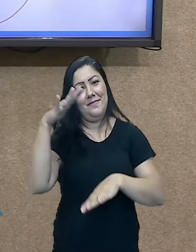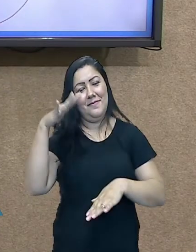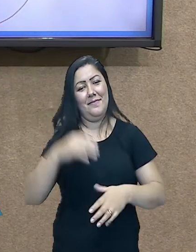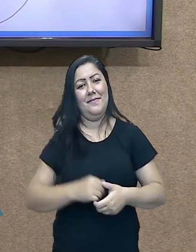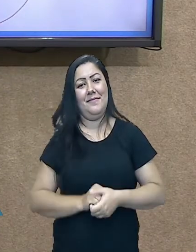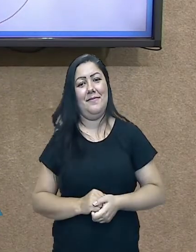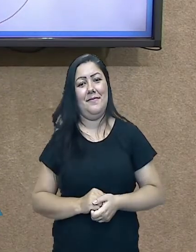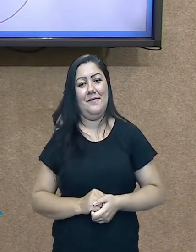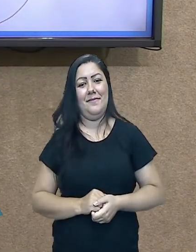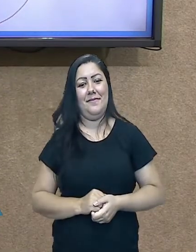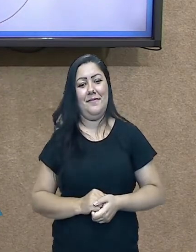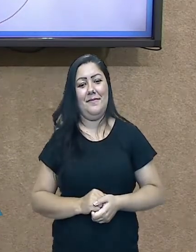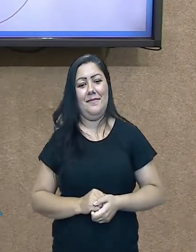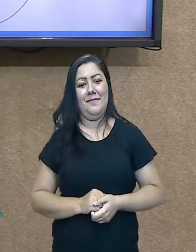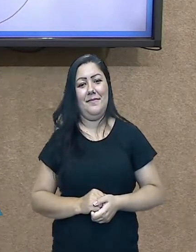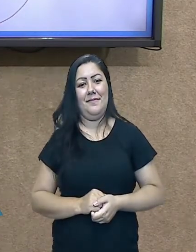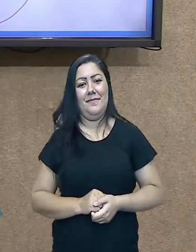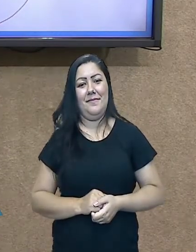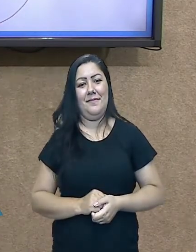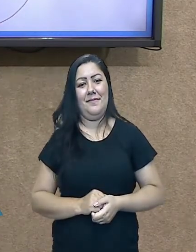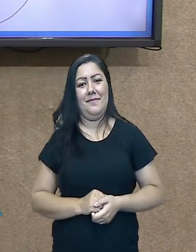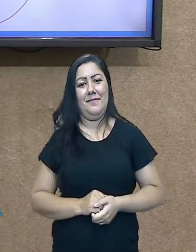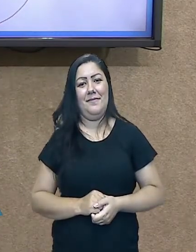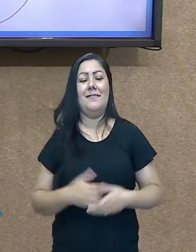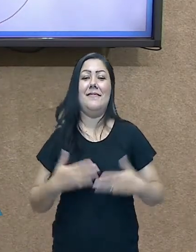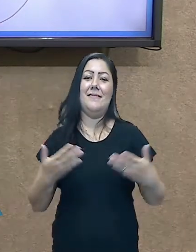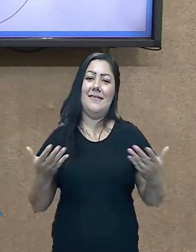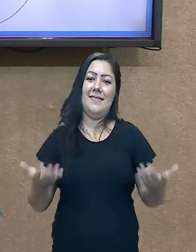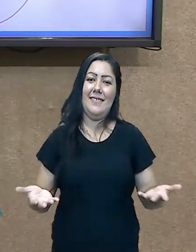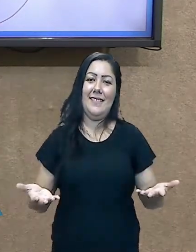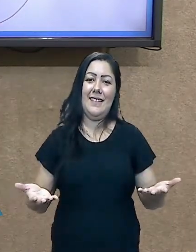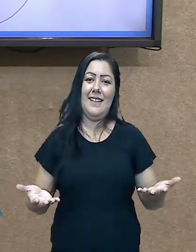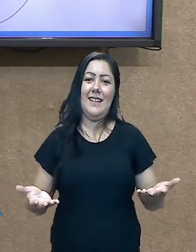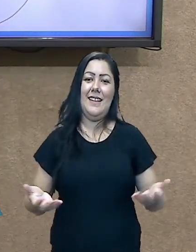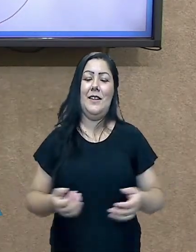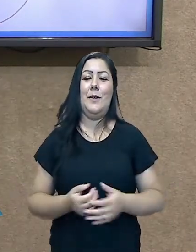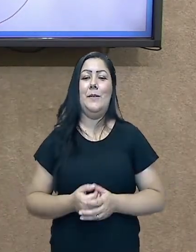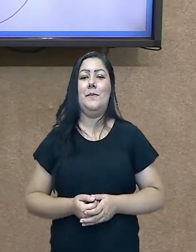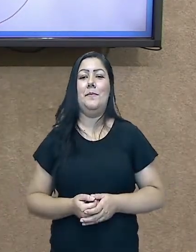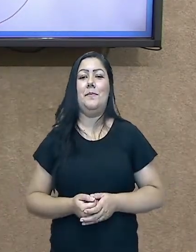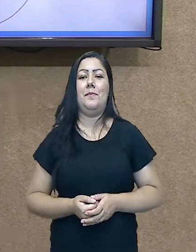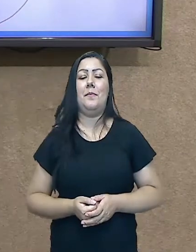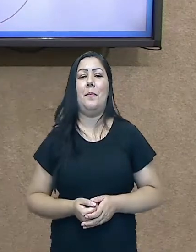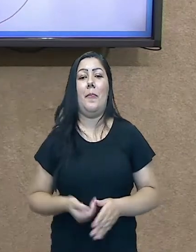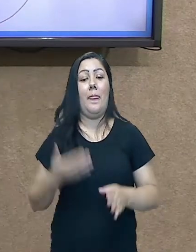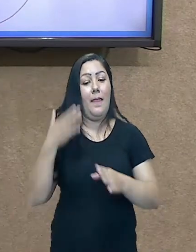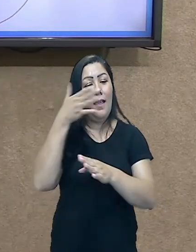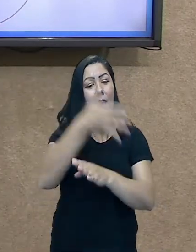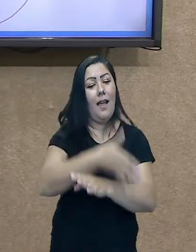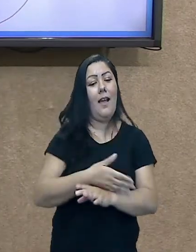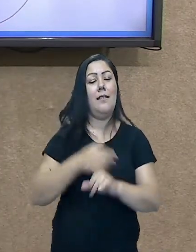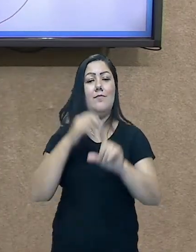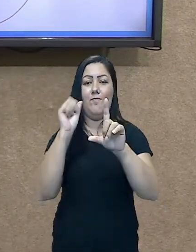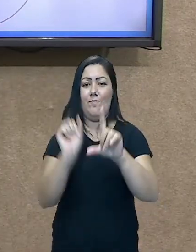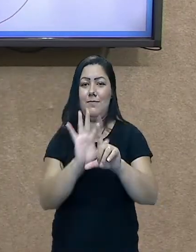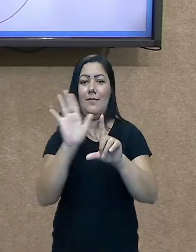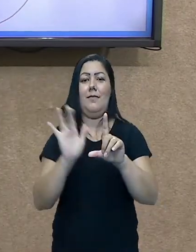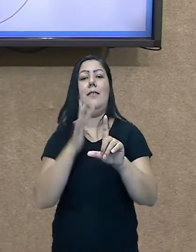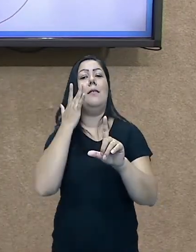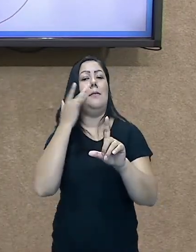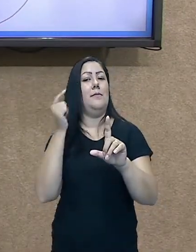conteúdo. Ok? Pessoal, não esqueça de acessar a plataforma